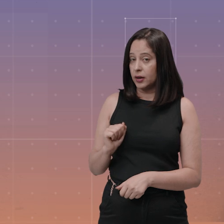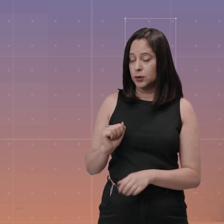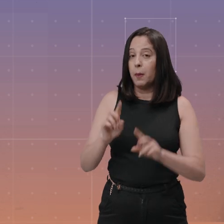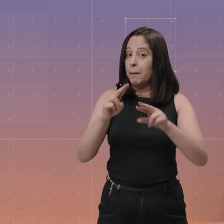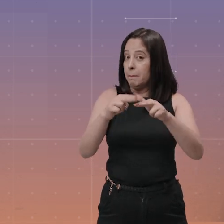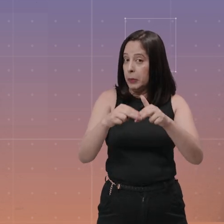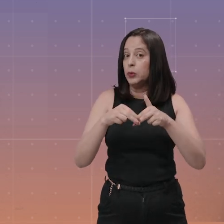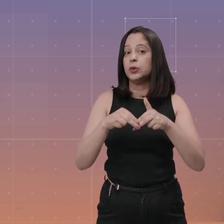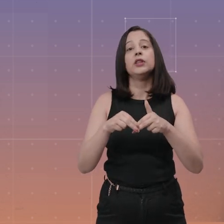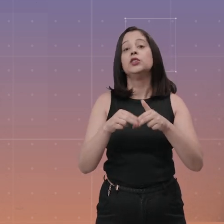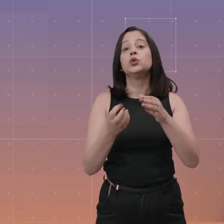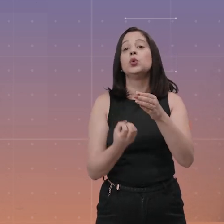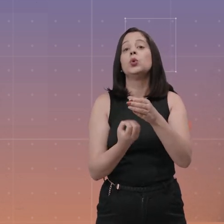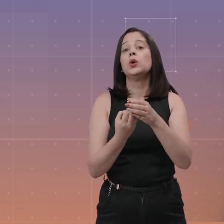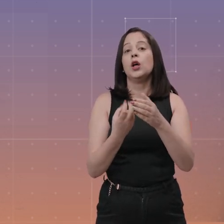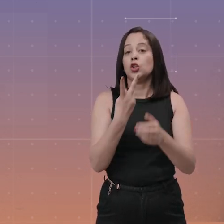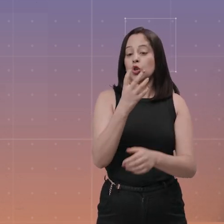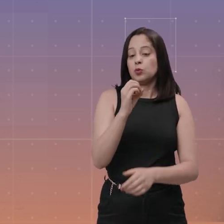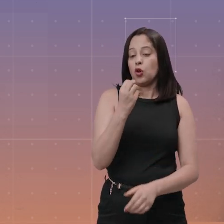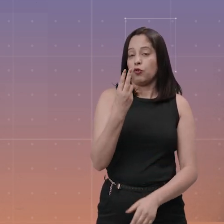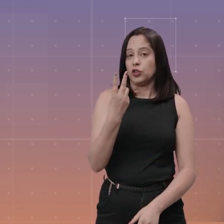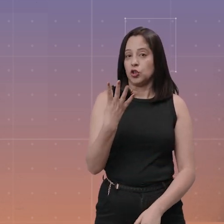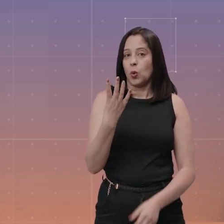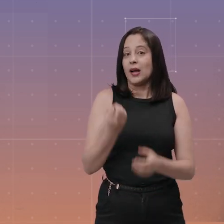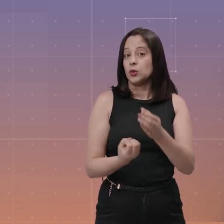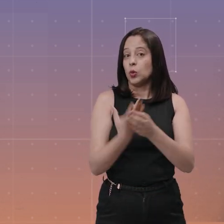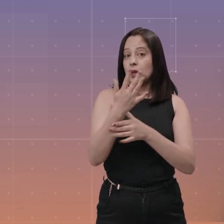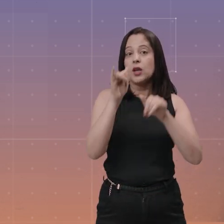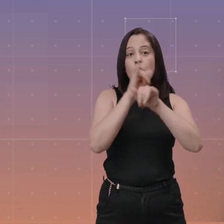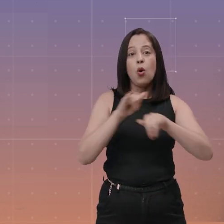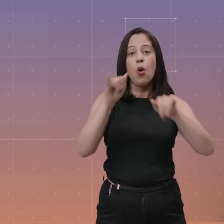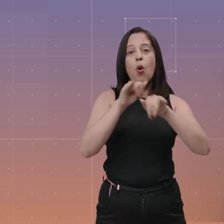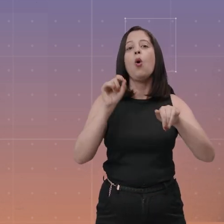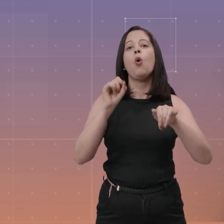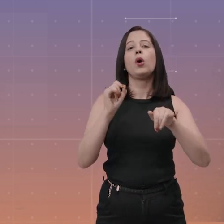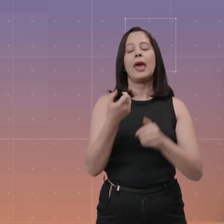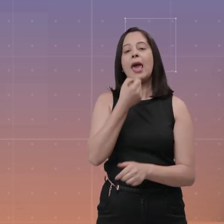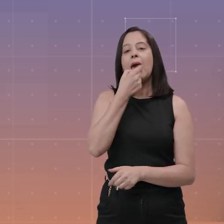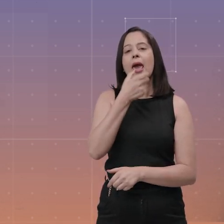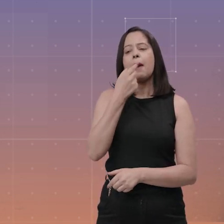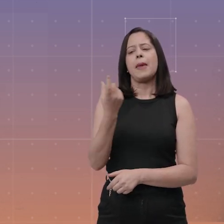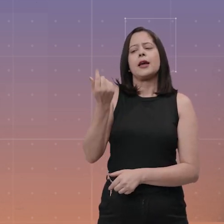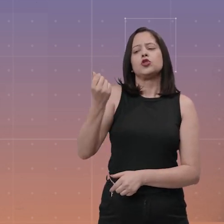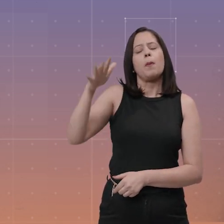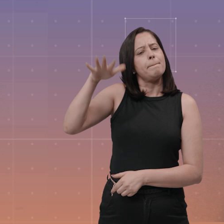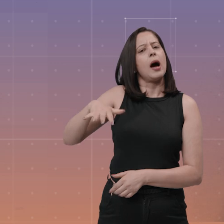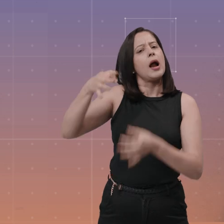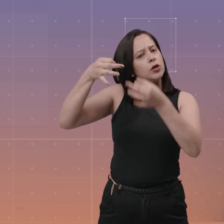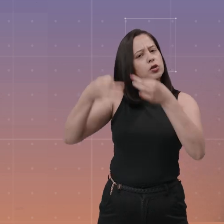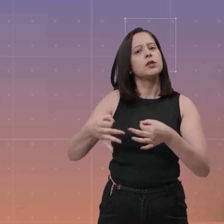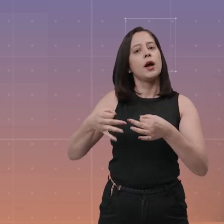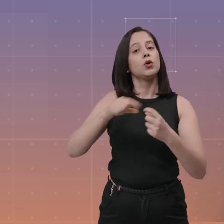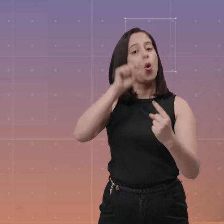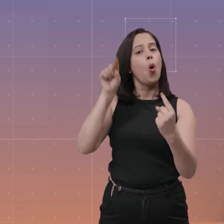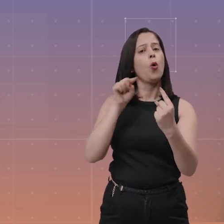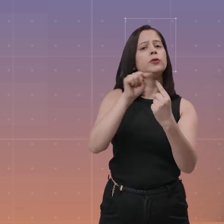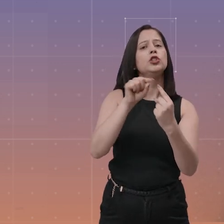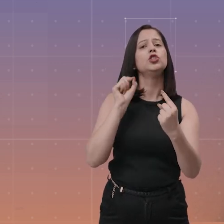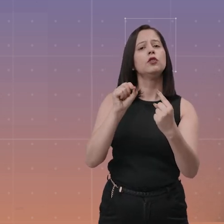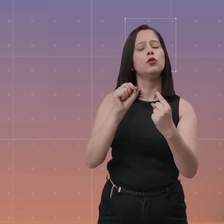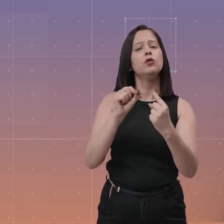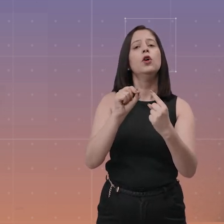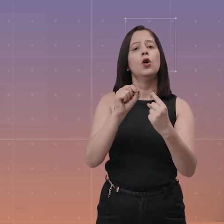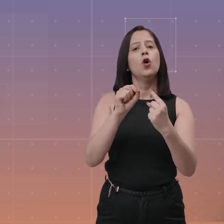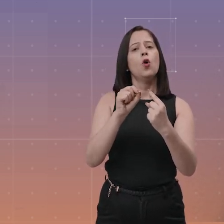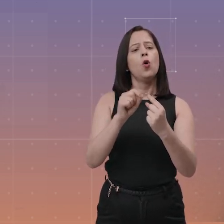Pensando nisso, foi lançado em 2024 a campanha Remédio a Preço Justo. A meta é pressionar o governo a aprovar uma